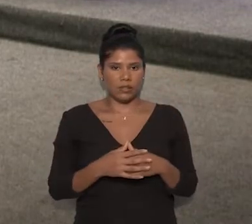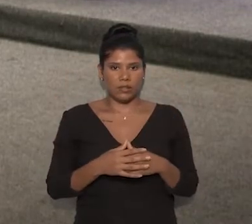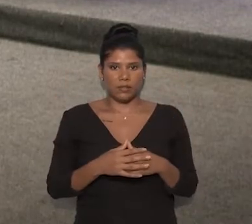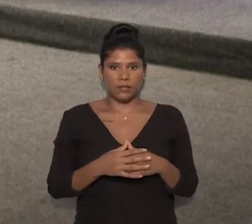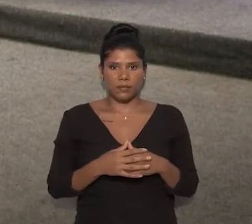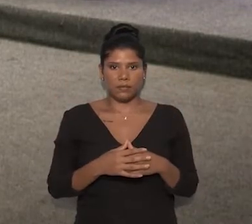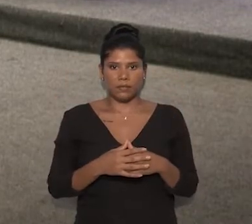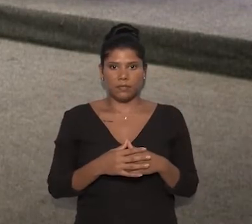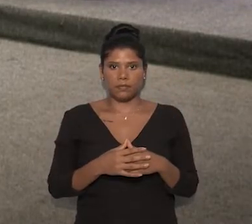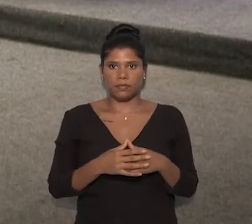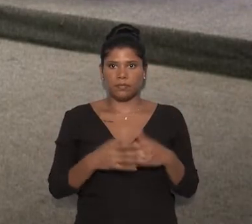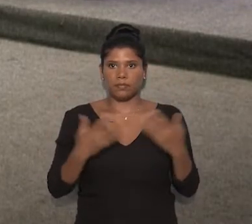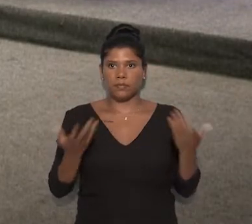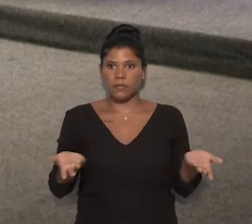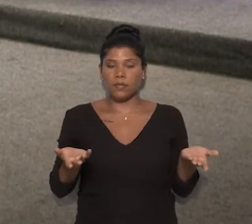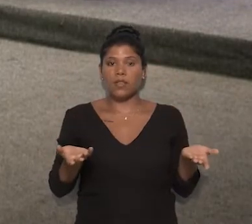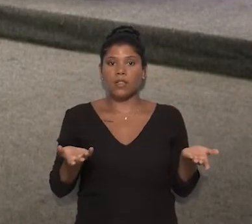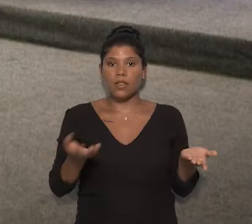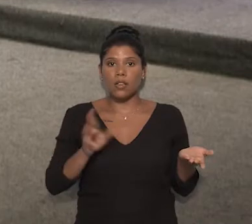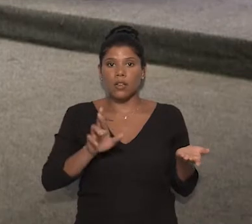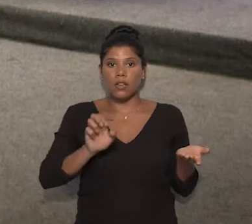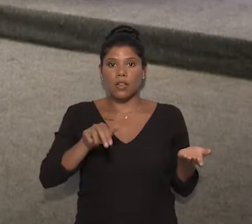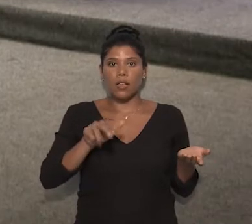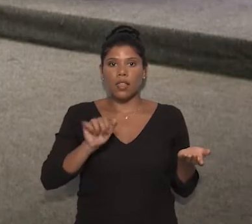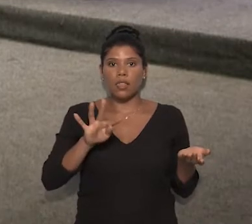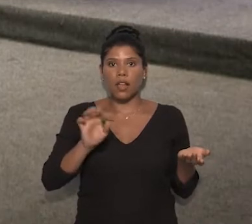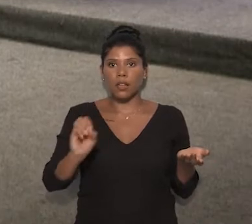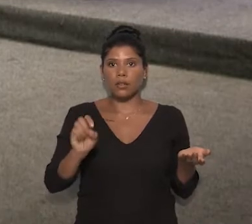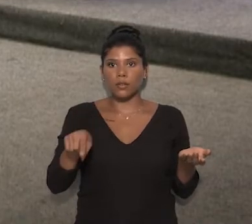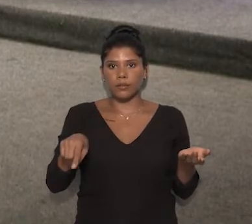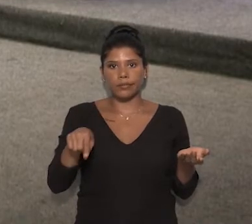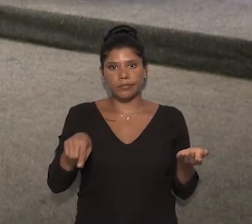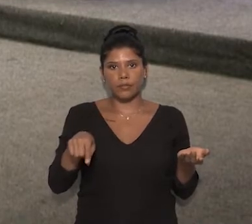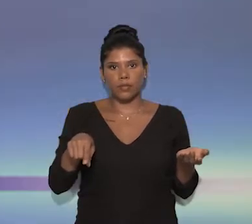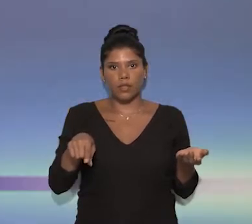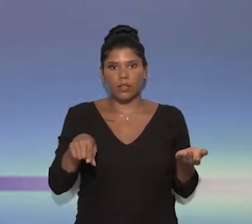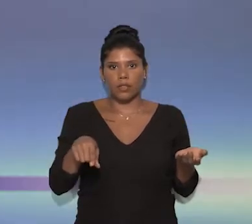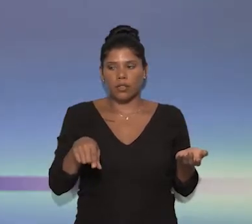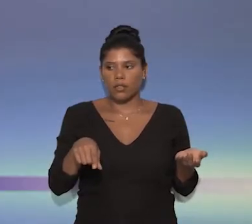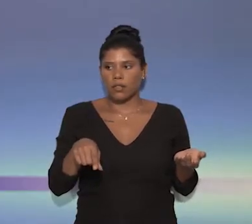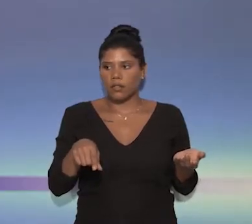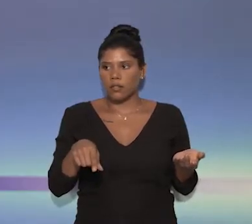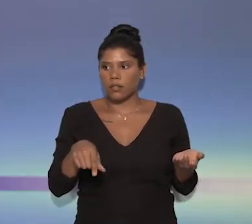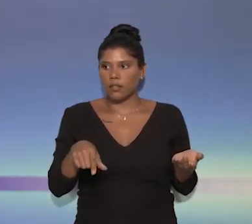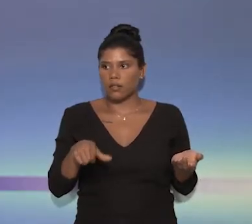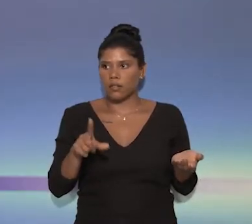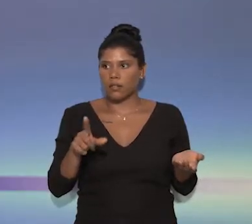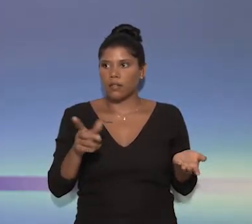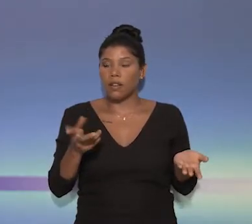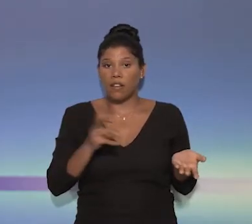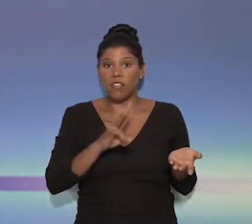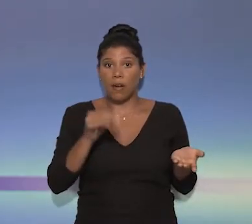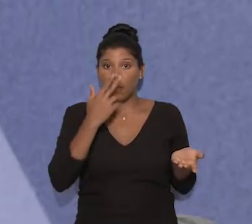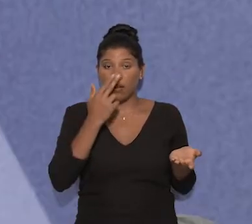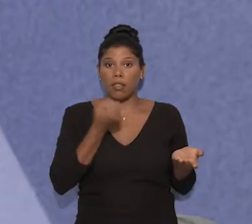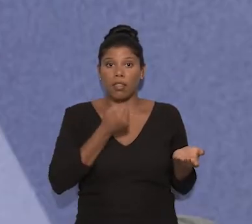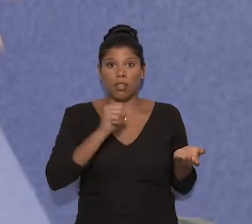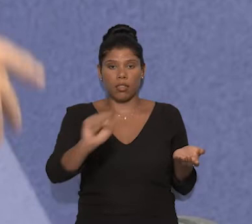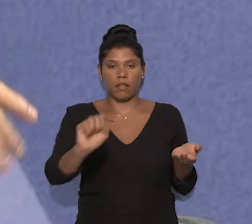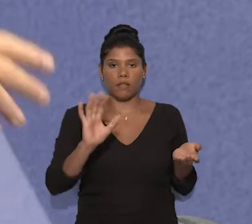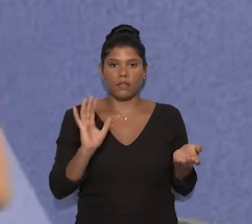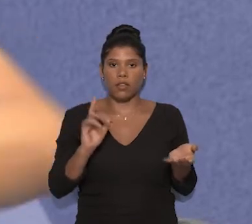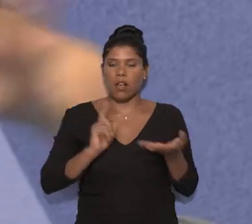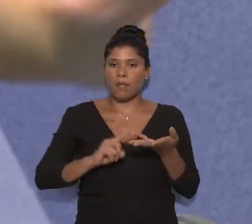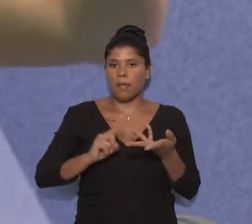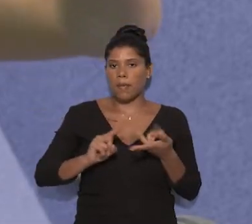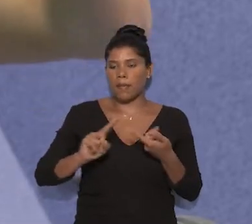aconteceu. Um exemplo clássico é o Renato Portaluppi, né? Que ele falava de tudo do currículo, só não falava de jogo que aconteceu. Vai para se defender, para falar, não, mas porque não sei o